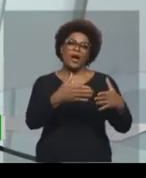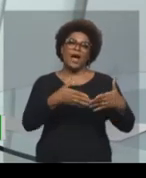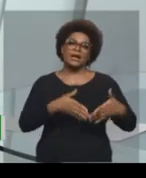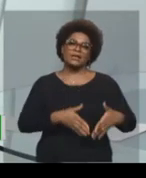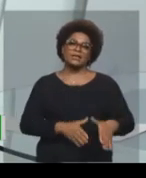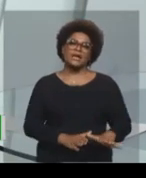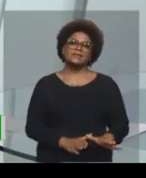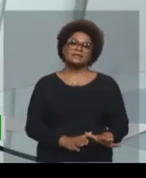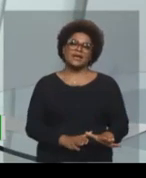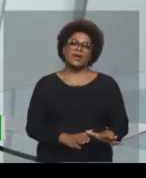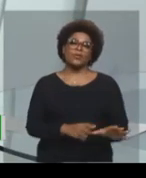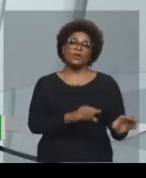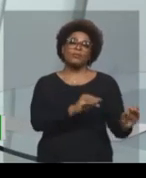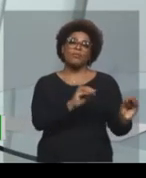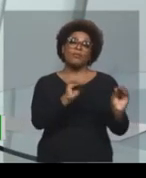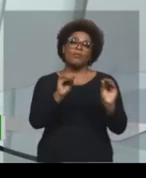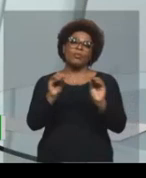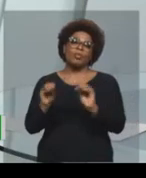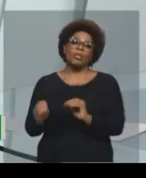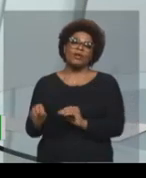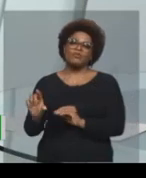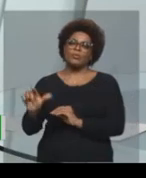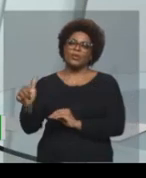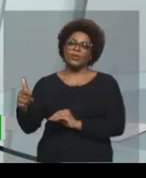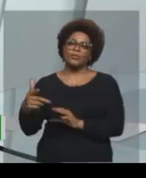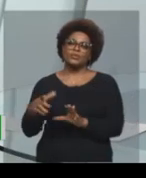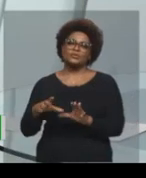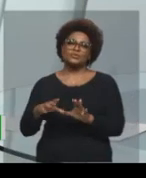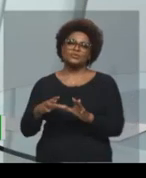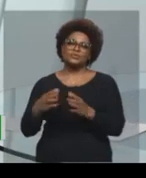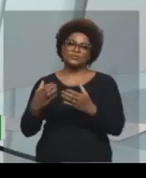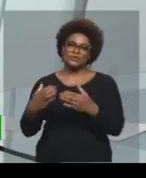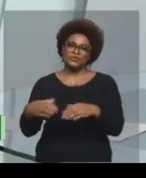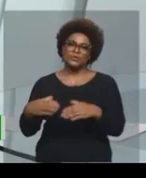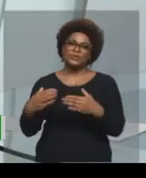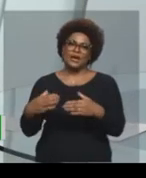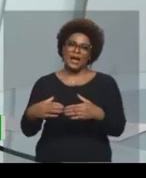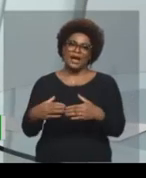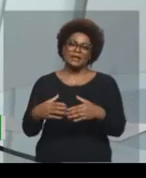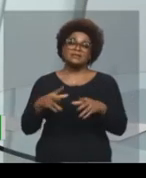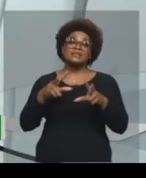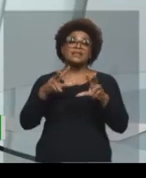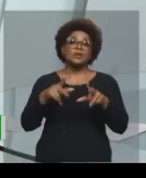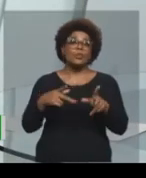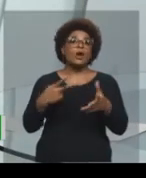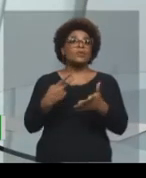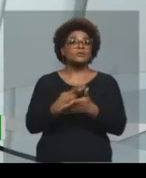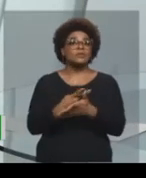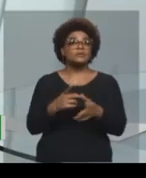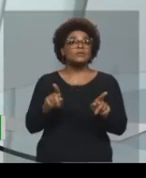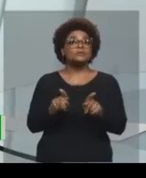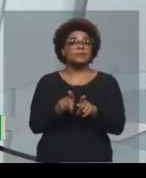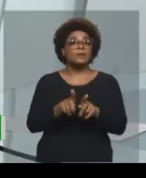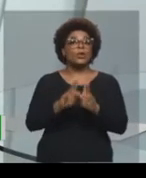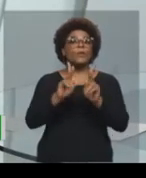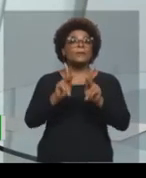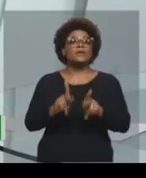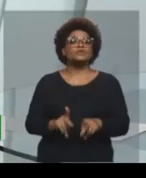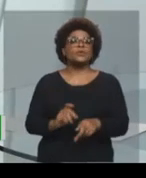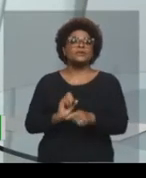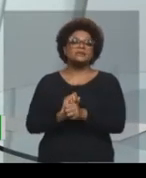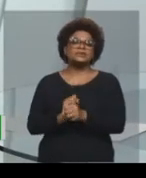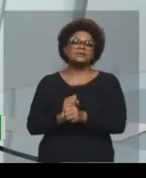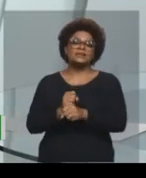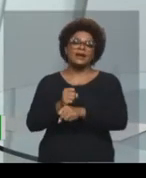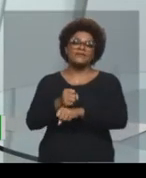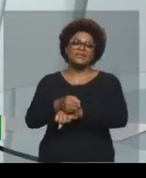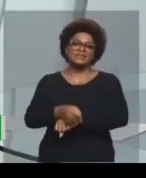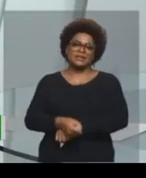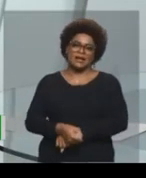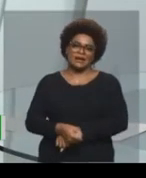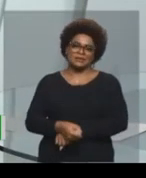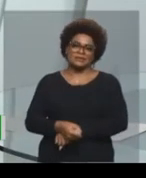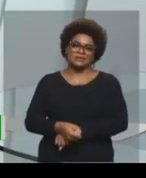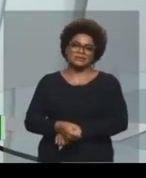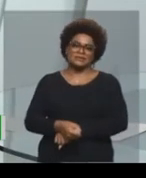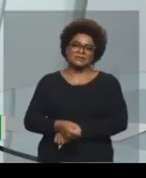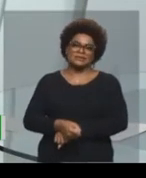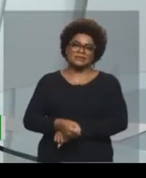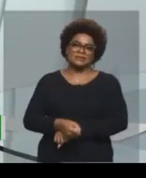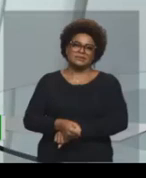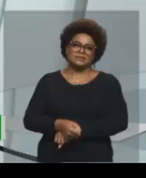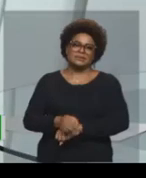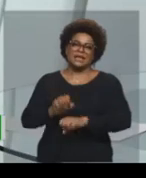dos negros, que também não só para o Brasil, mas foram para outras partes do mundo, que saíram da África e foram para,